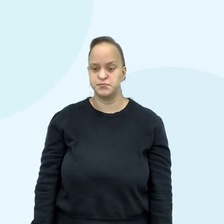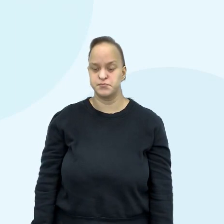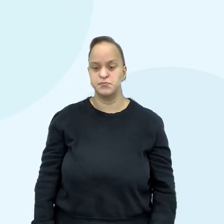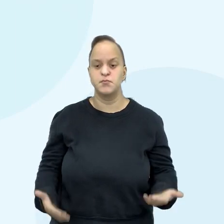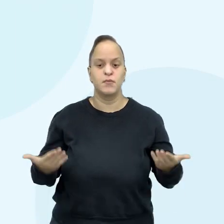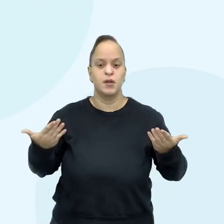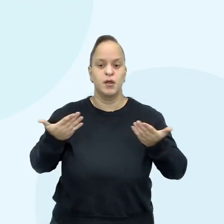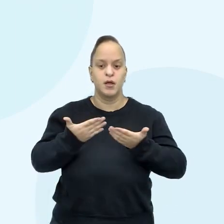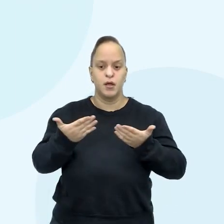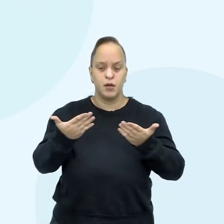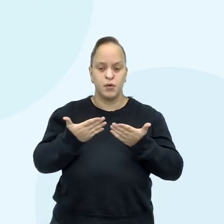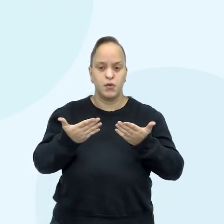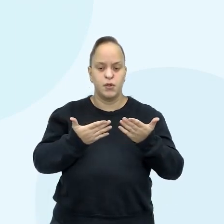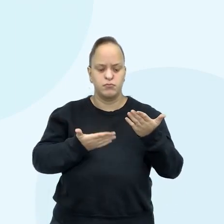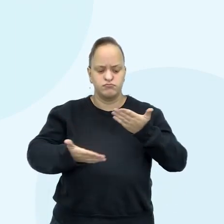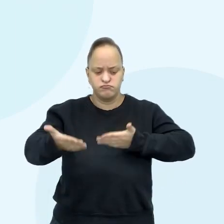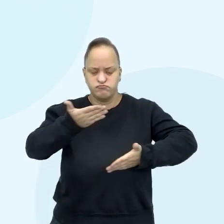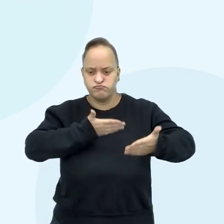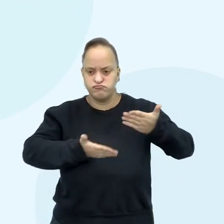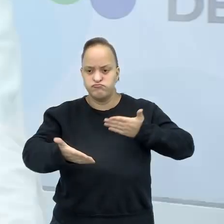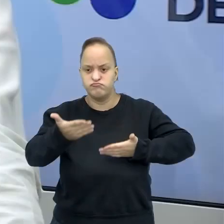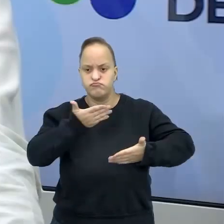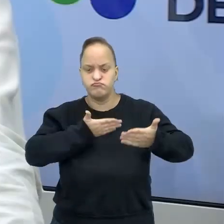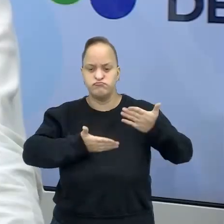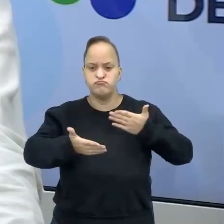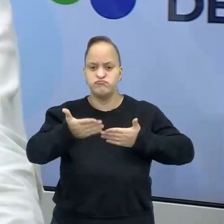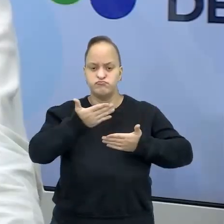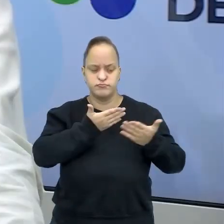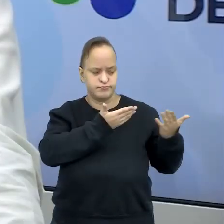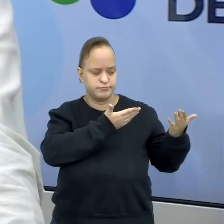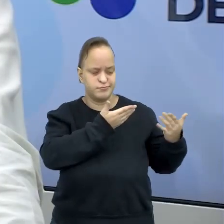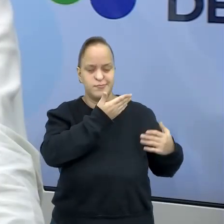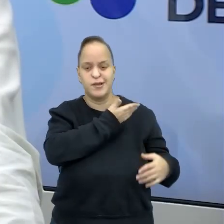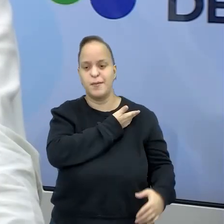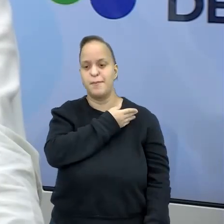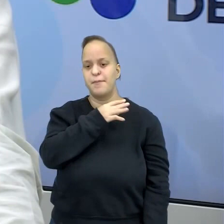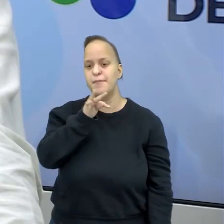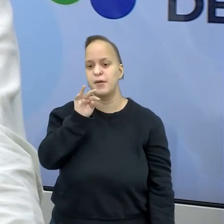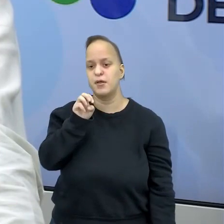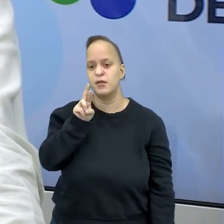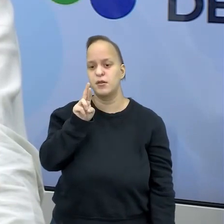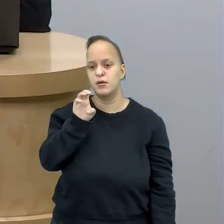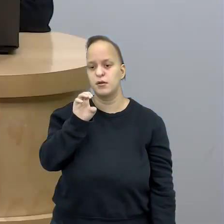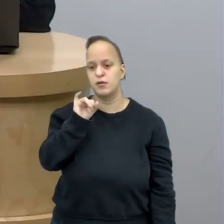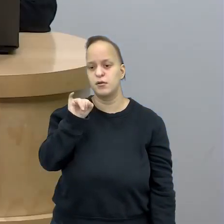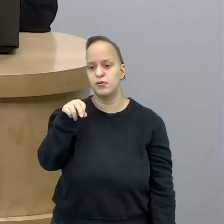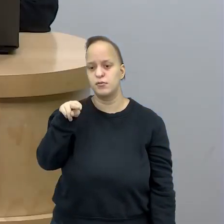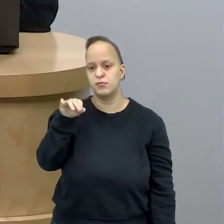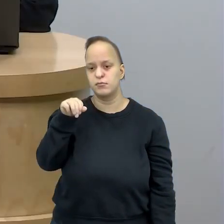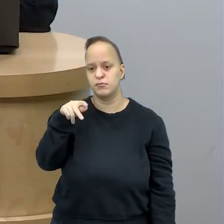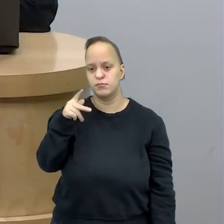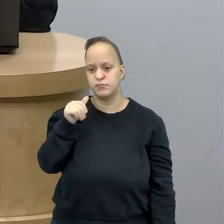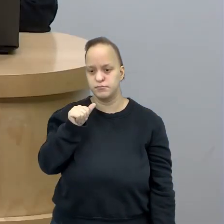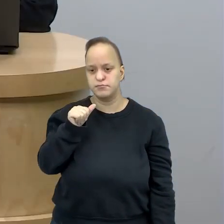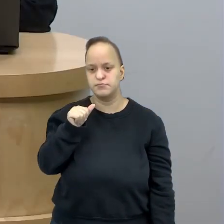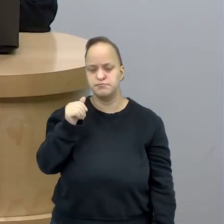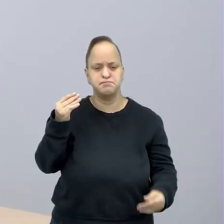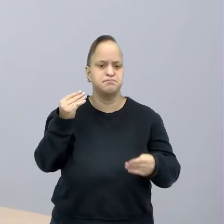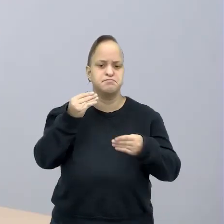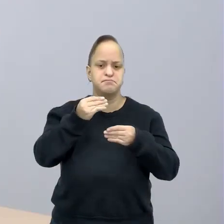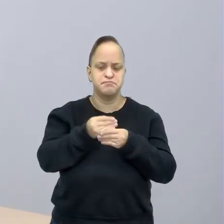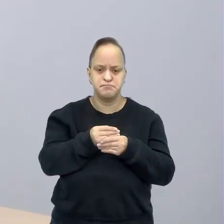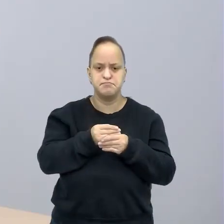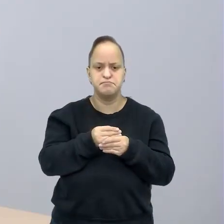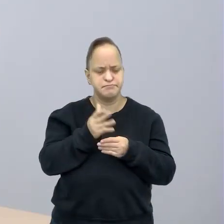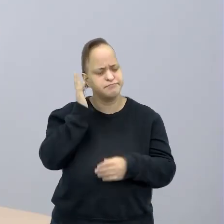vamos para uma interaçãozinha no chat, né? Vou passar a palavra para minha amiga Terezinha. Antes eu comentar uma coisa, sabe? Muito bom. Que